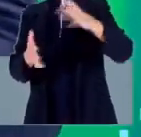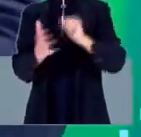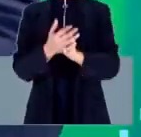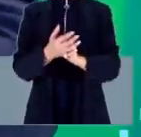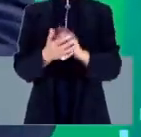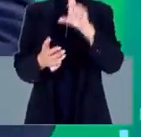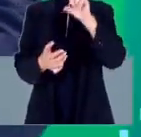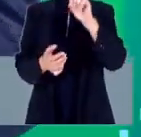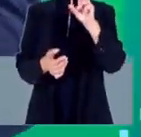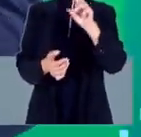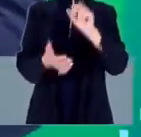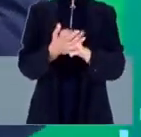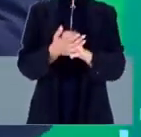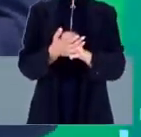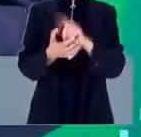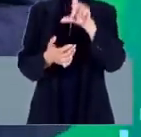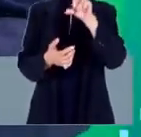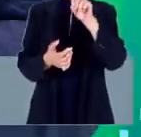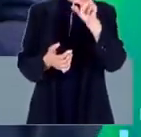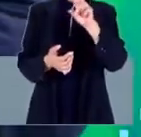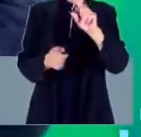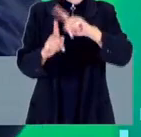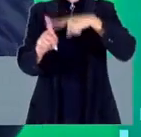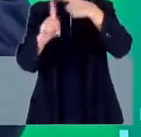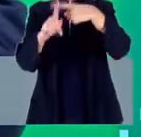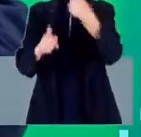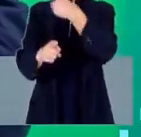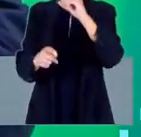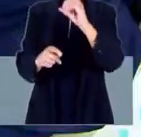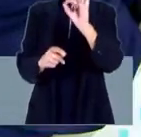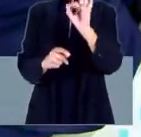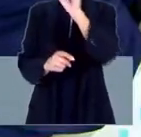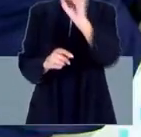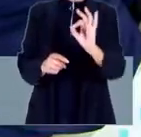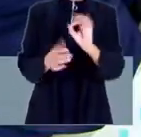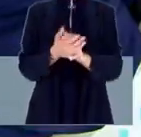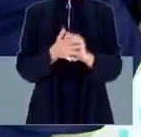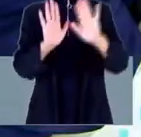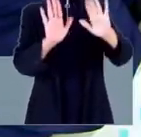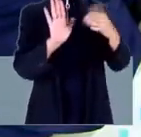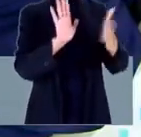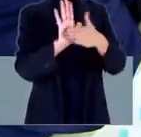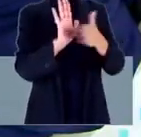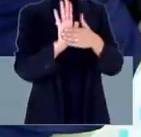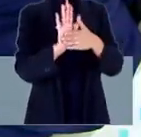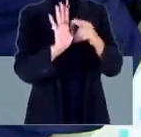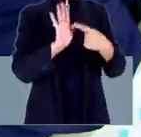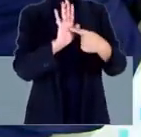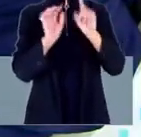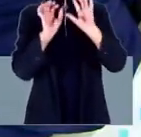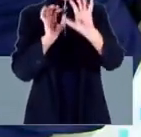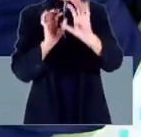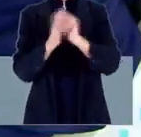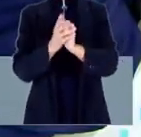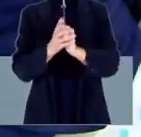r$ 10 é r$ 10 mais 10%. é a proposta estabelece isso você unifica em impostos federais você